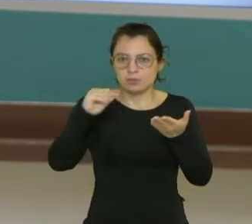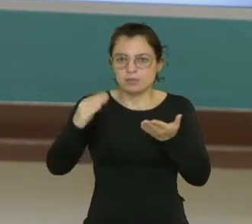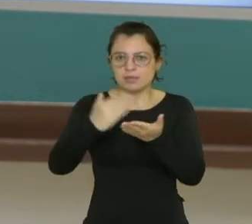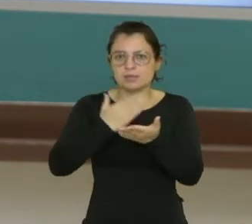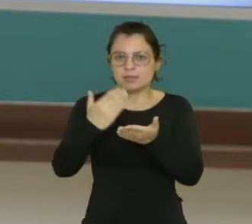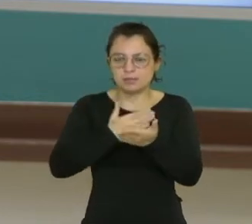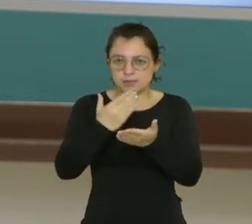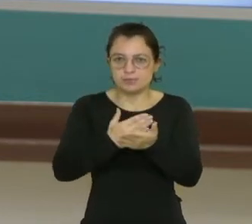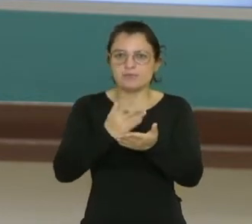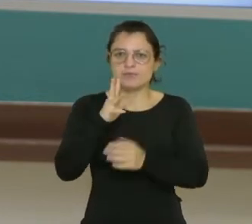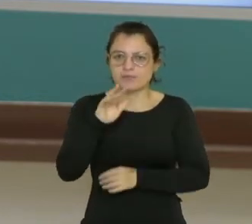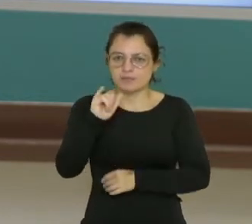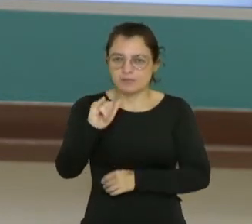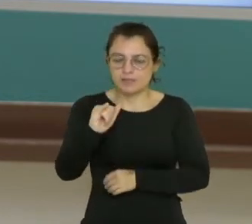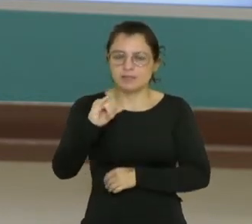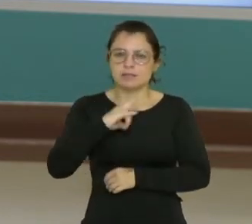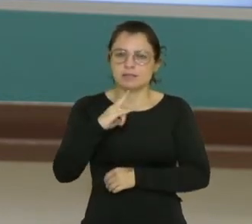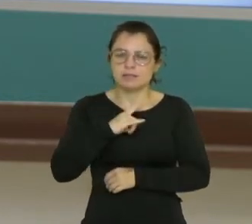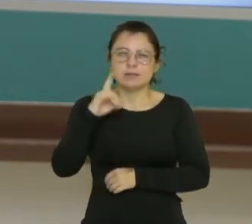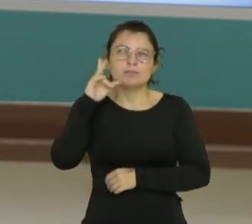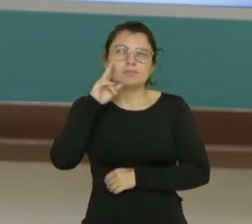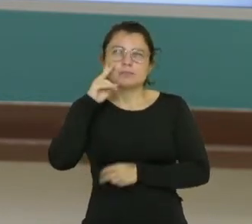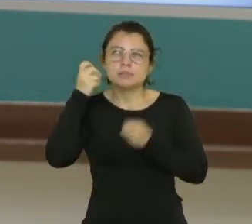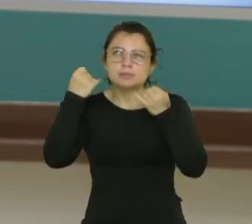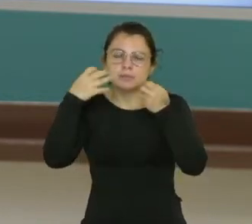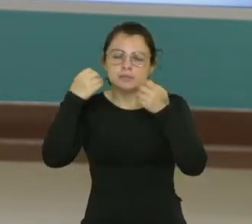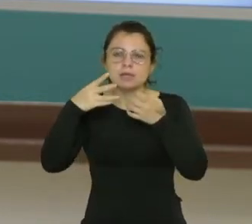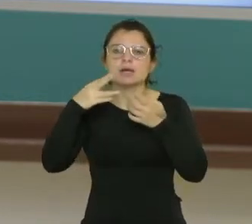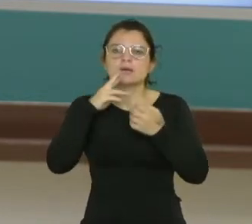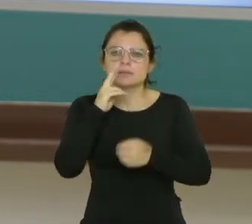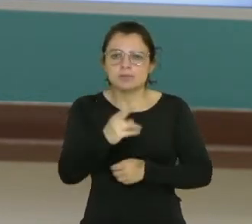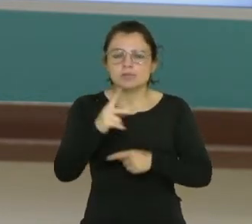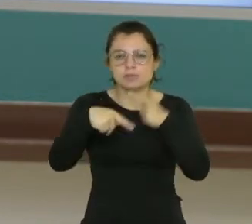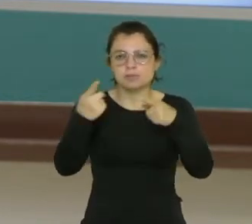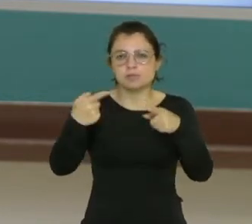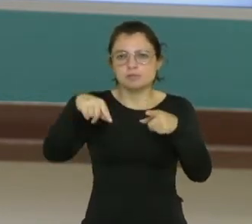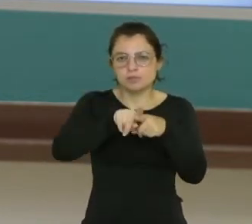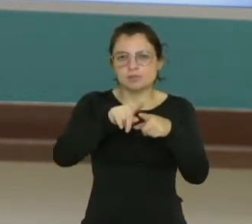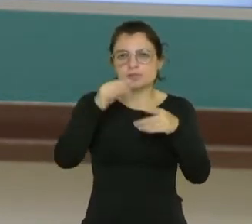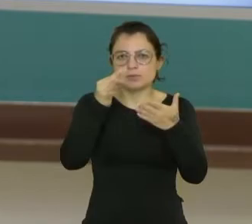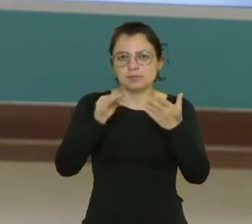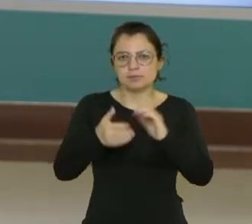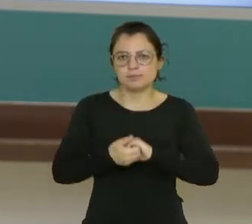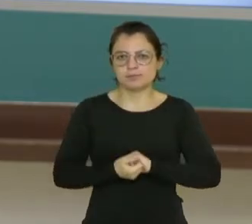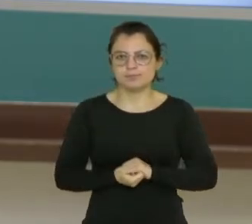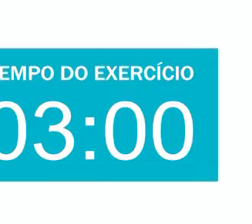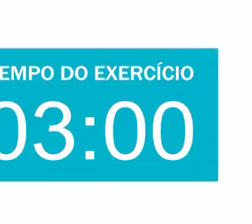no caderno de vocês, vão lembrar do que nós conversamos e nós voltamos com a correção.